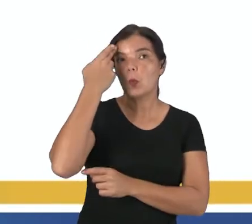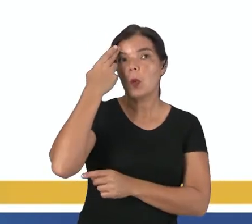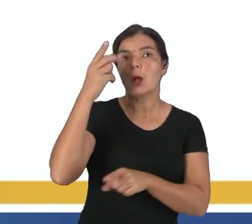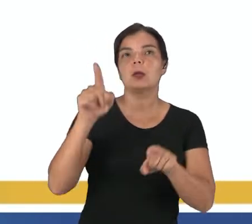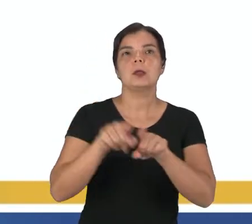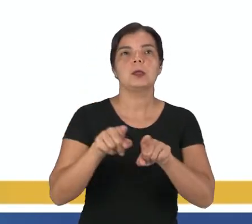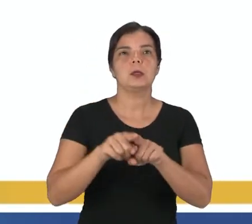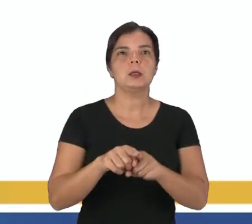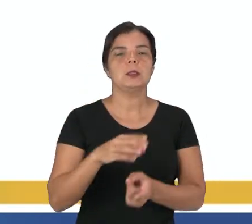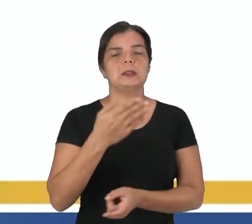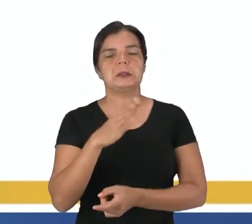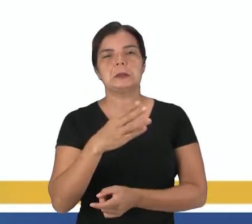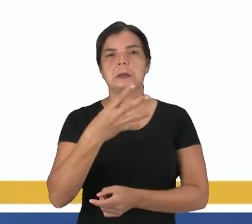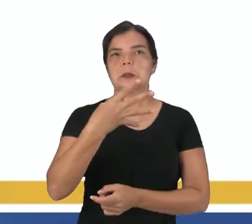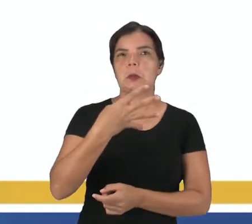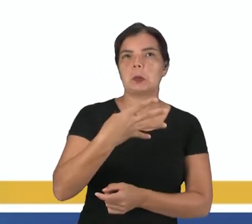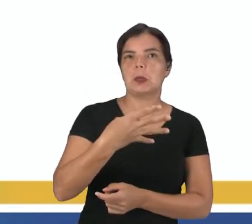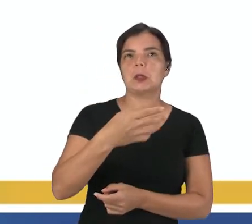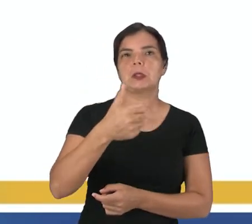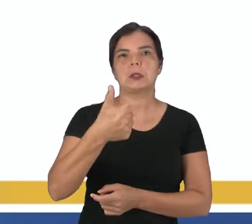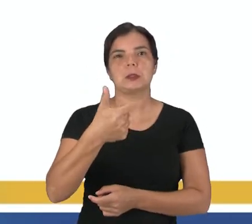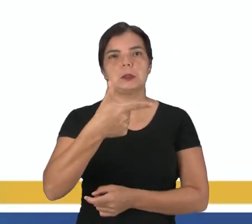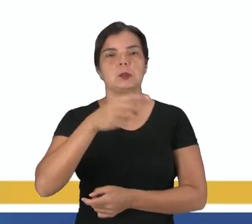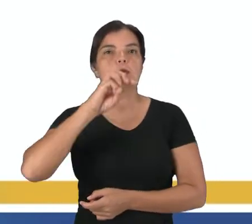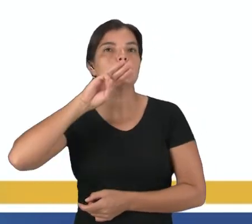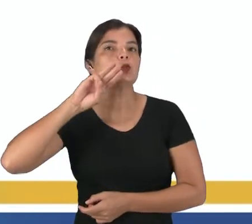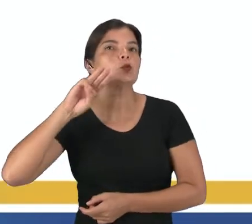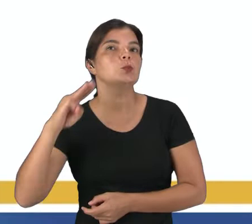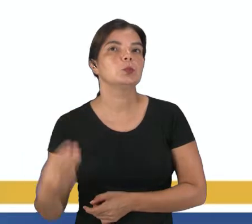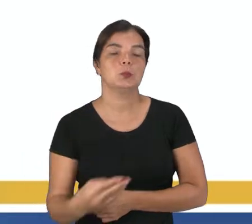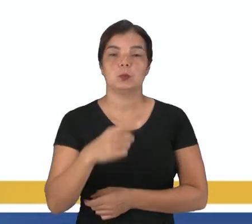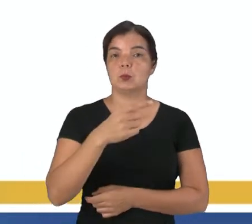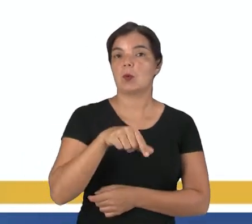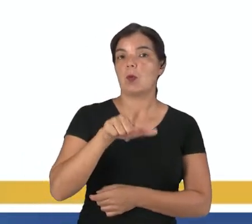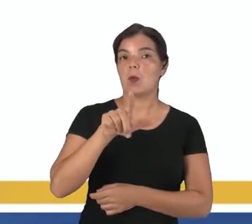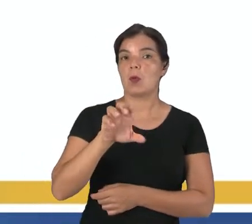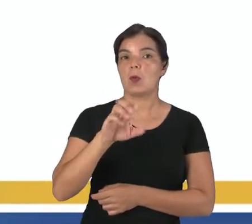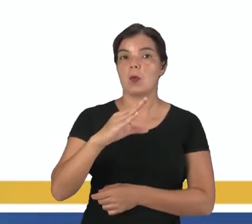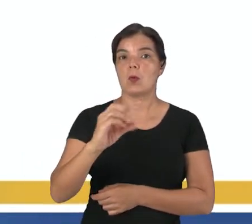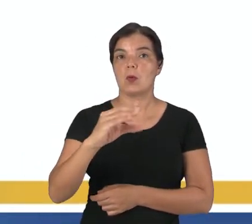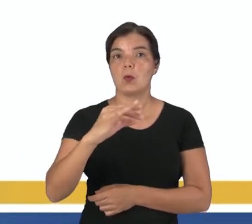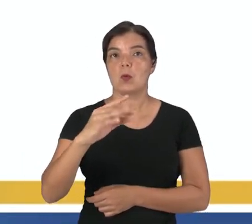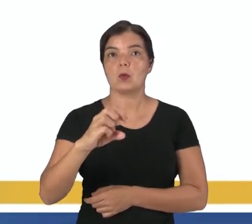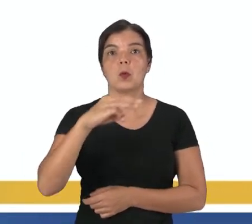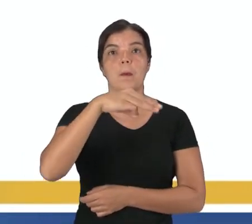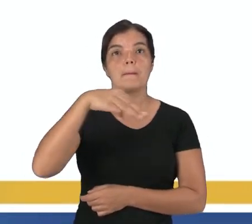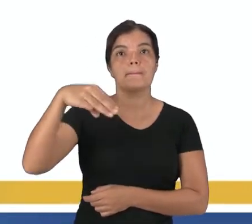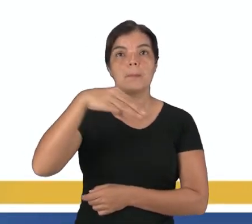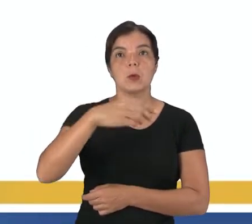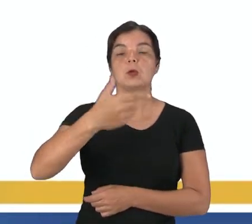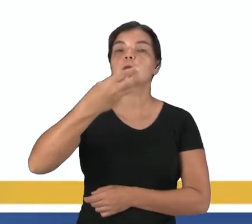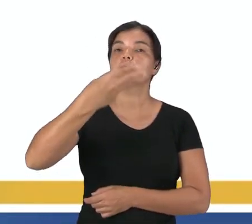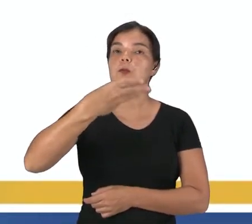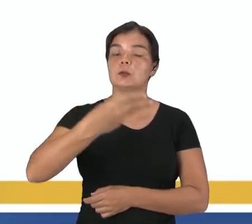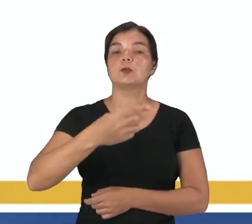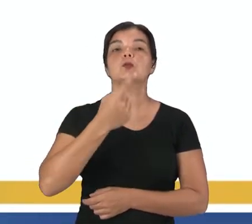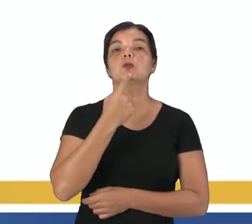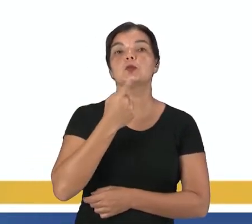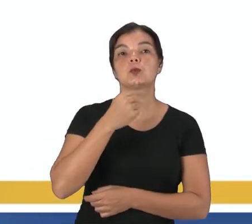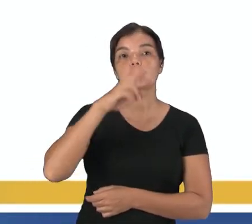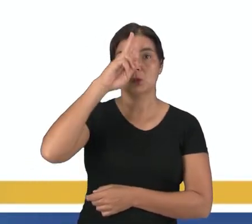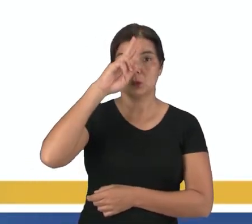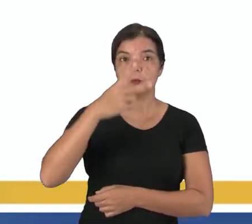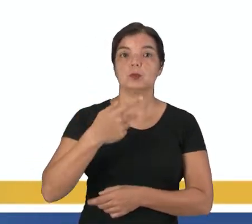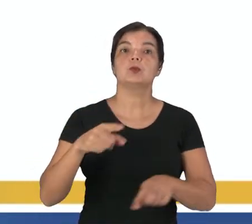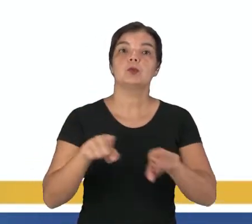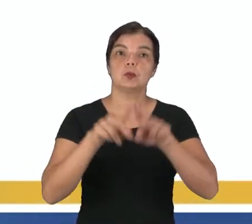condições normais, existem entre 4 a 12 mil leucócitos por milímetro cúbico de sangue humano.